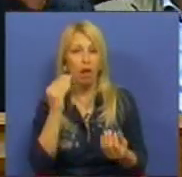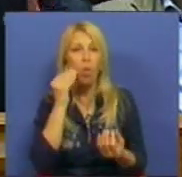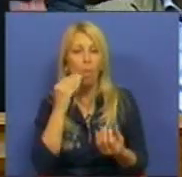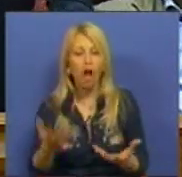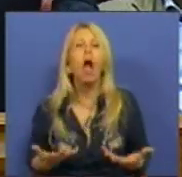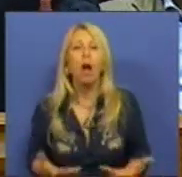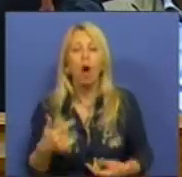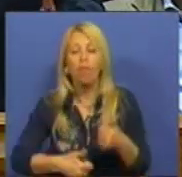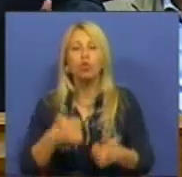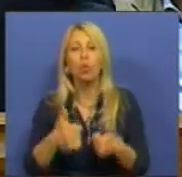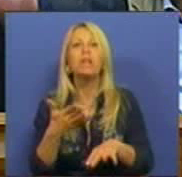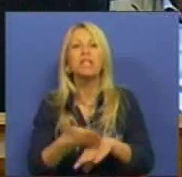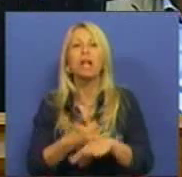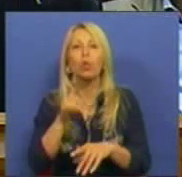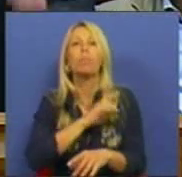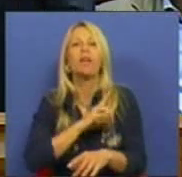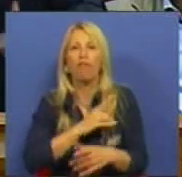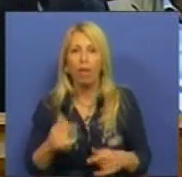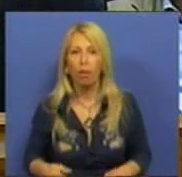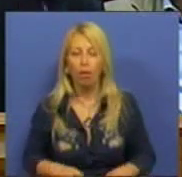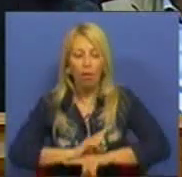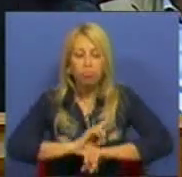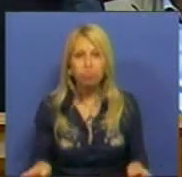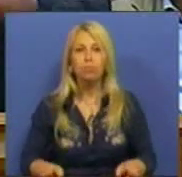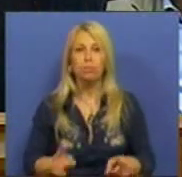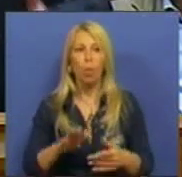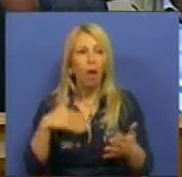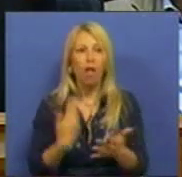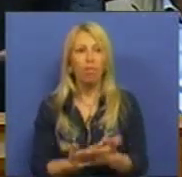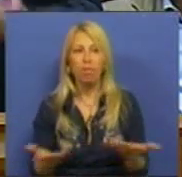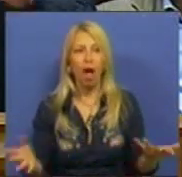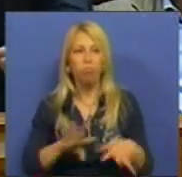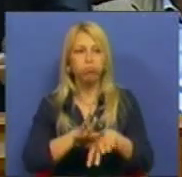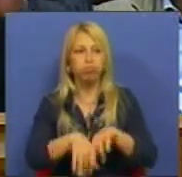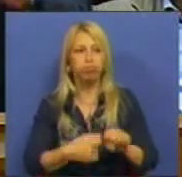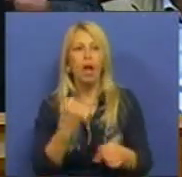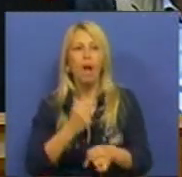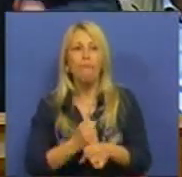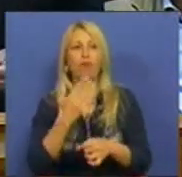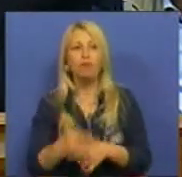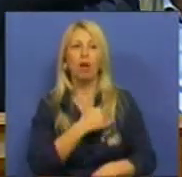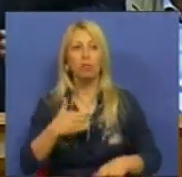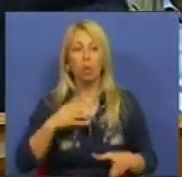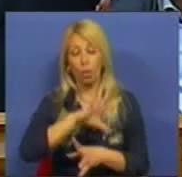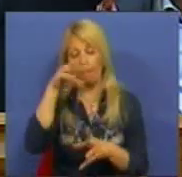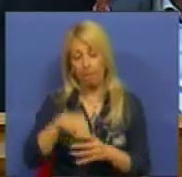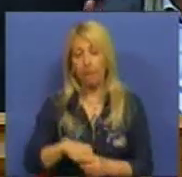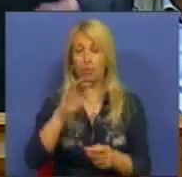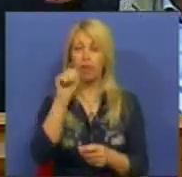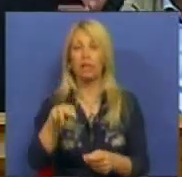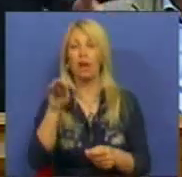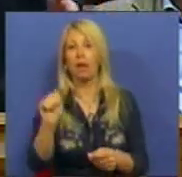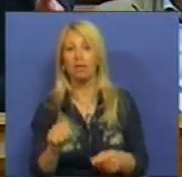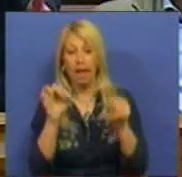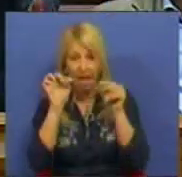vamos competir com o setor privado e impedir a sangria de profissionais de saúde do Serviço Nacional de Saúde?